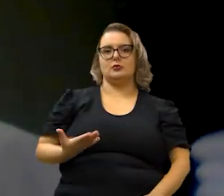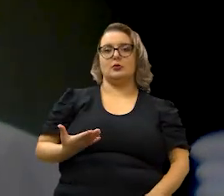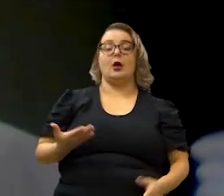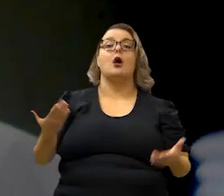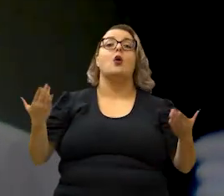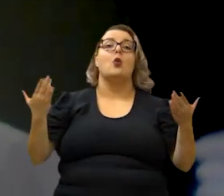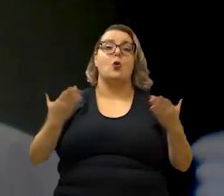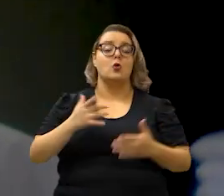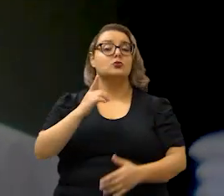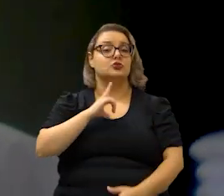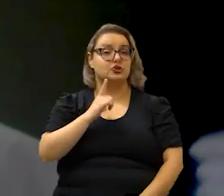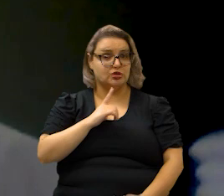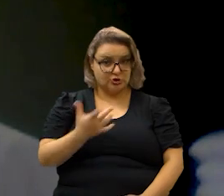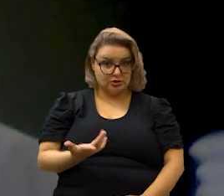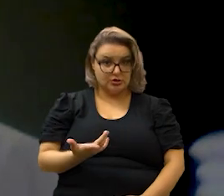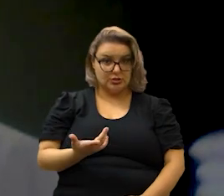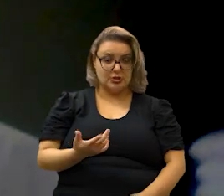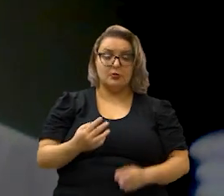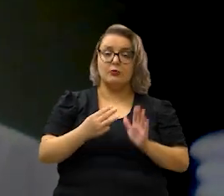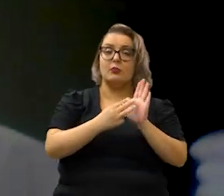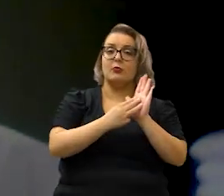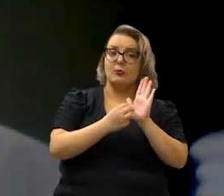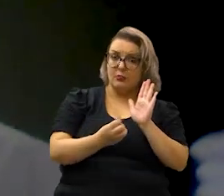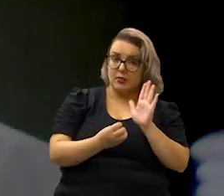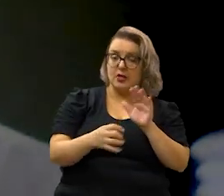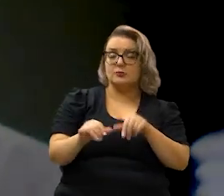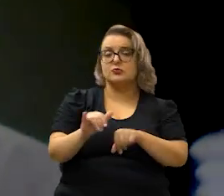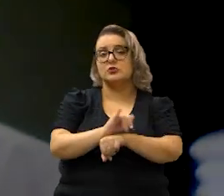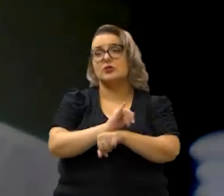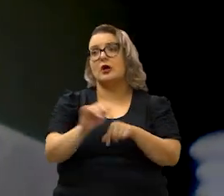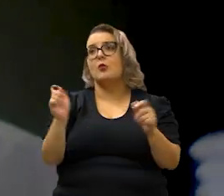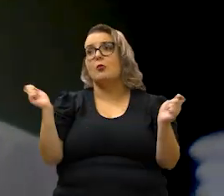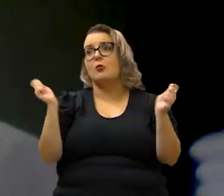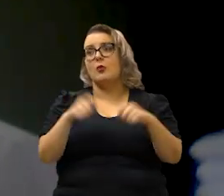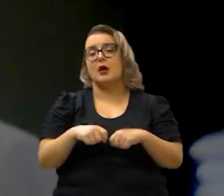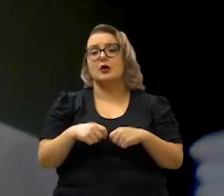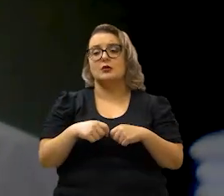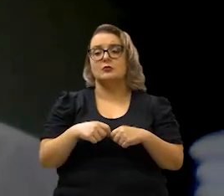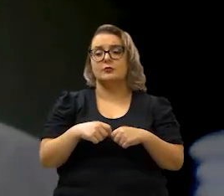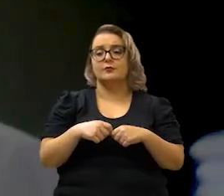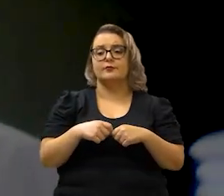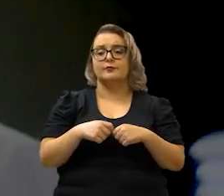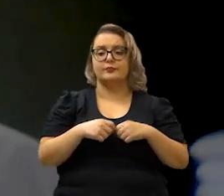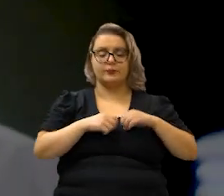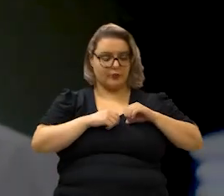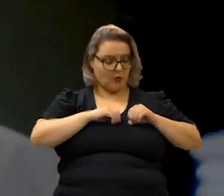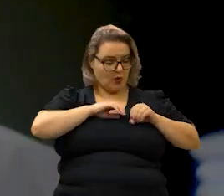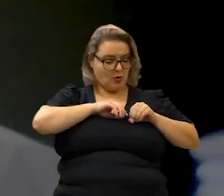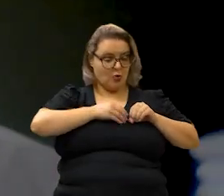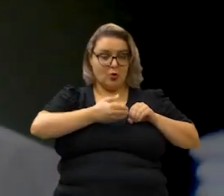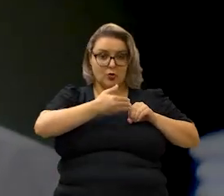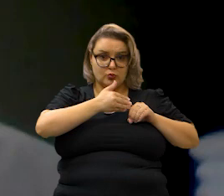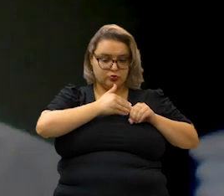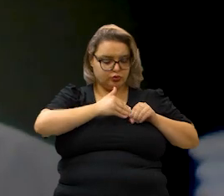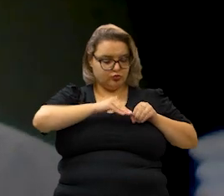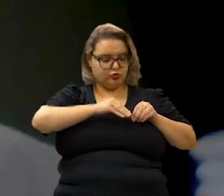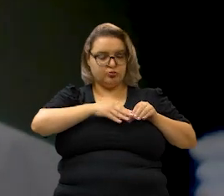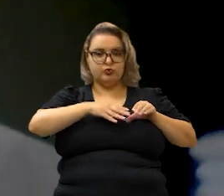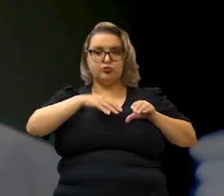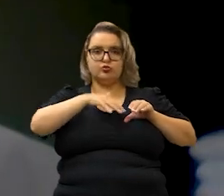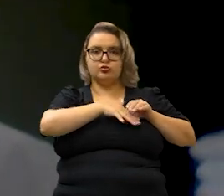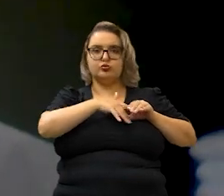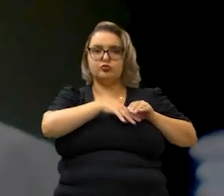Hoje, dispõe-se de métodos, de mecanismos capazes de abrir esta artéria que está sendo ocluída